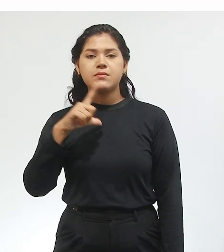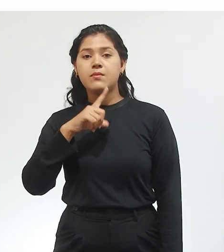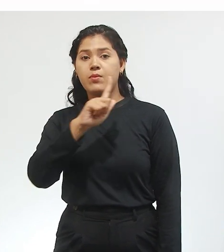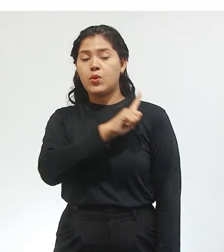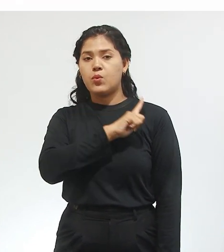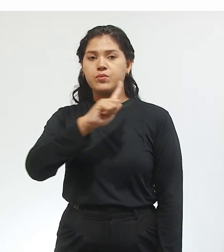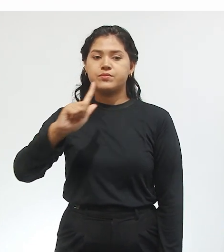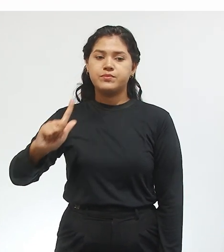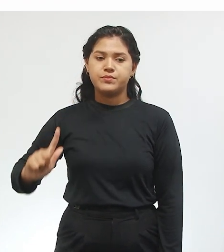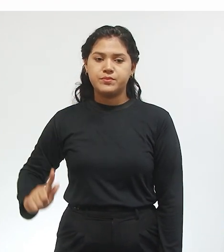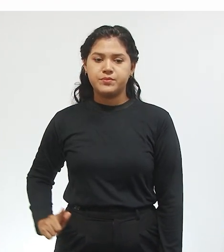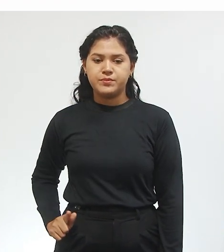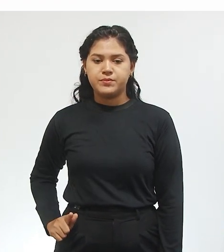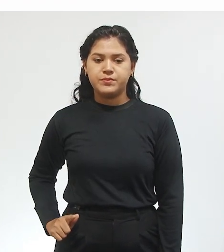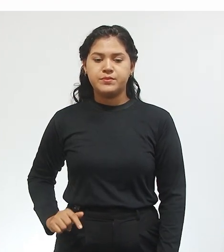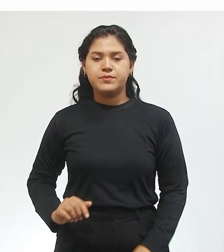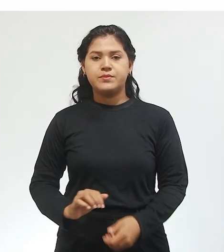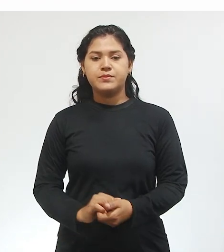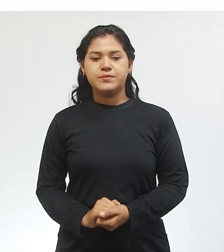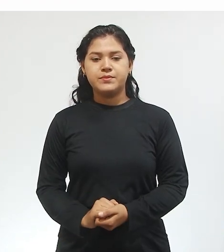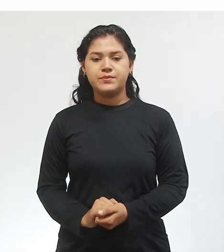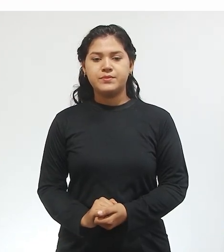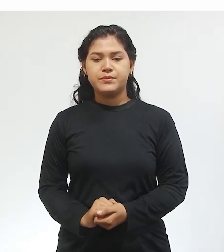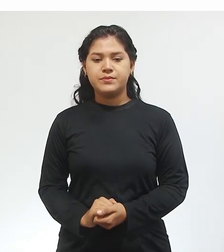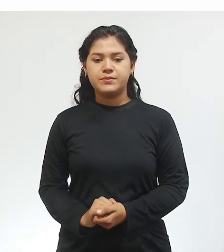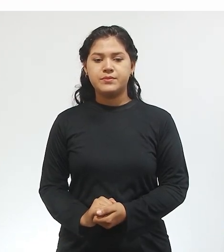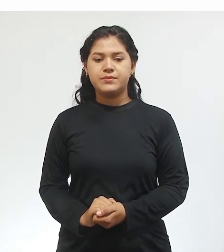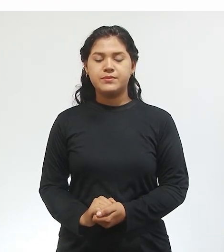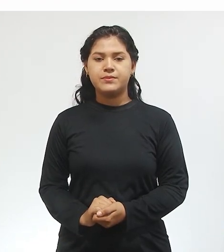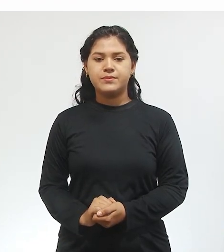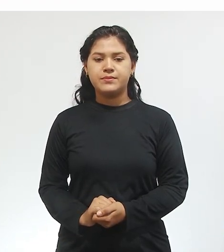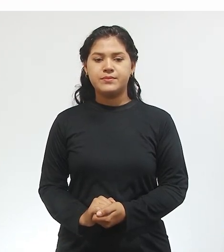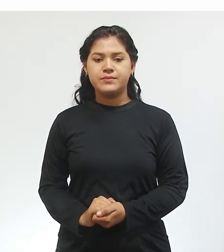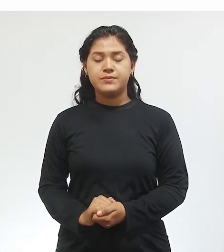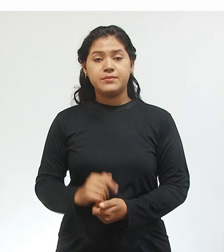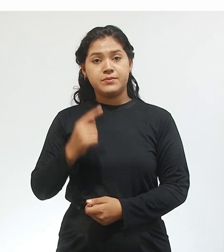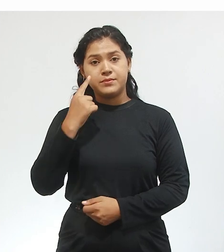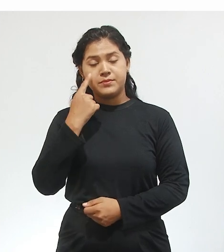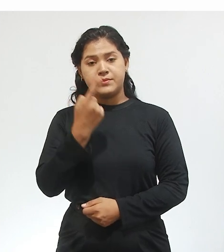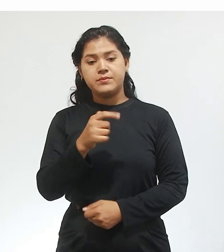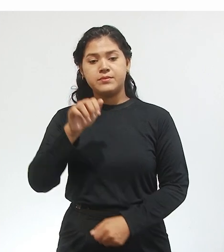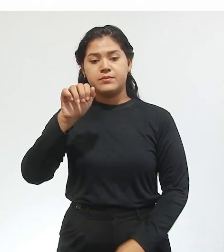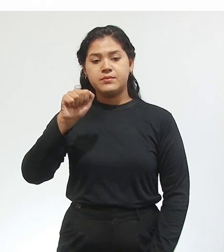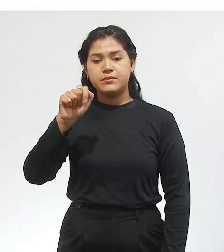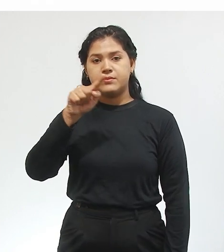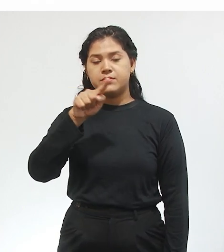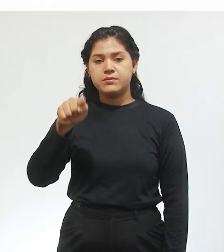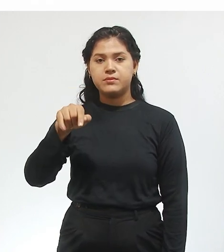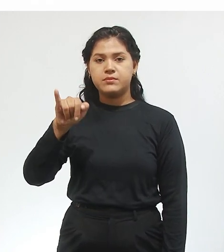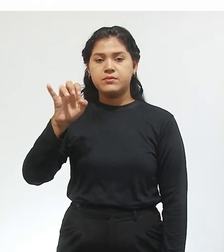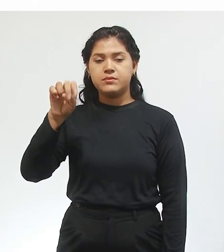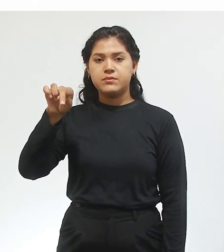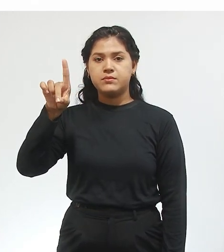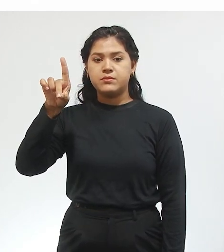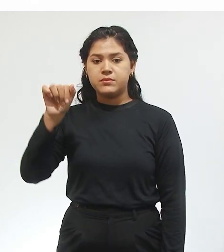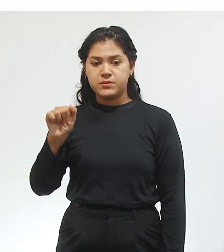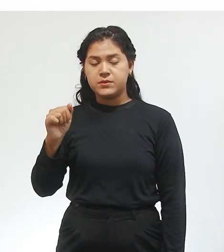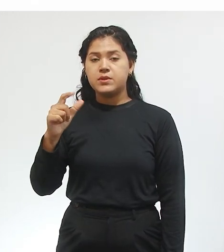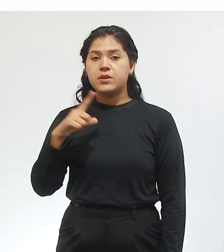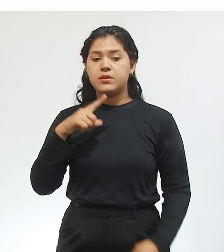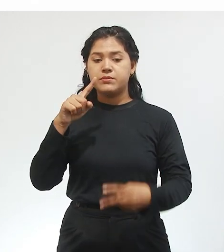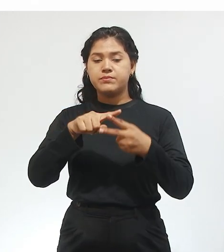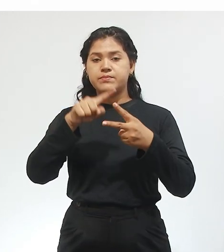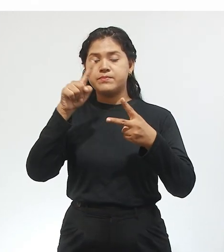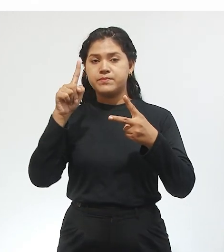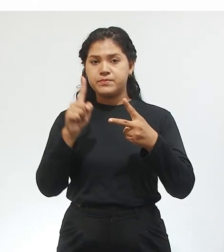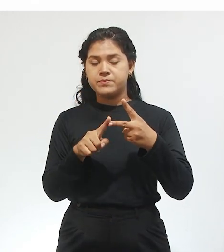governo, vamos aqui, a Hacienda, exemplo aqui dos usuários internos. Trouxe dois aqui, simples, os